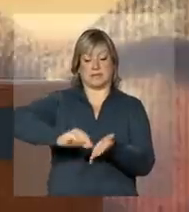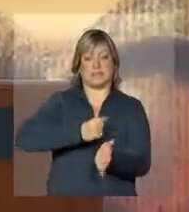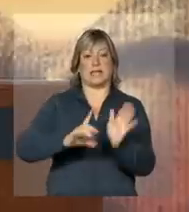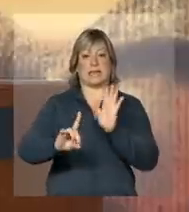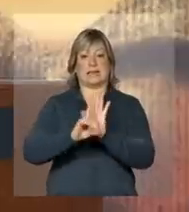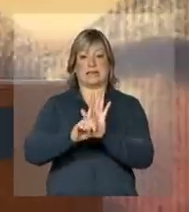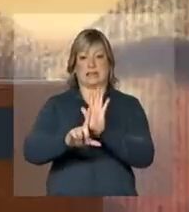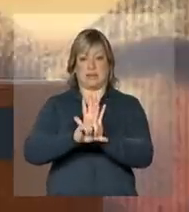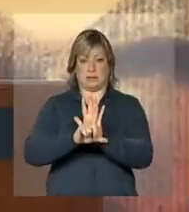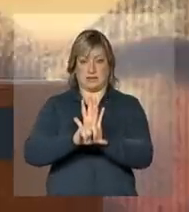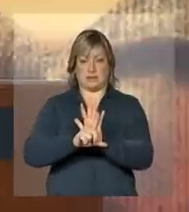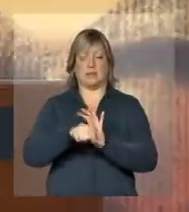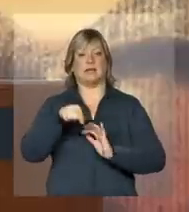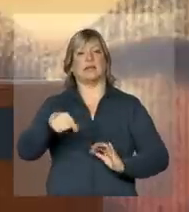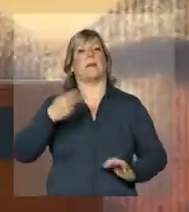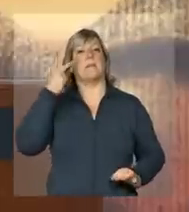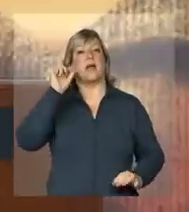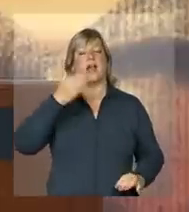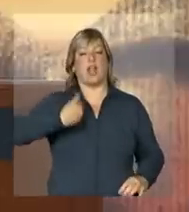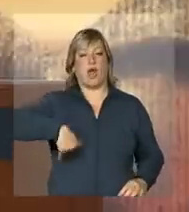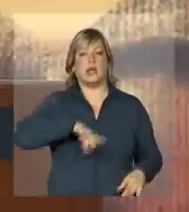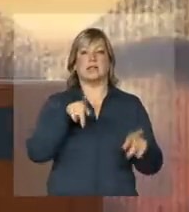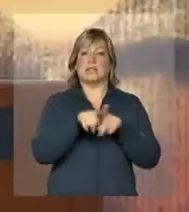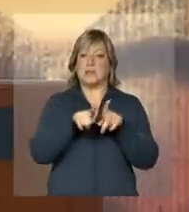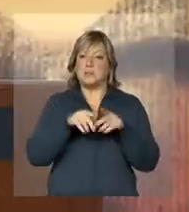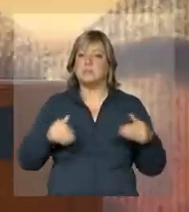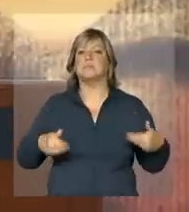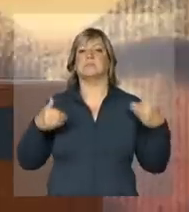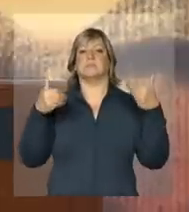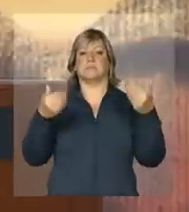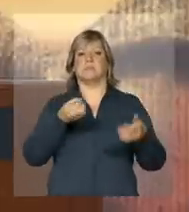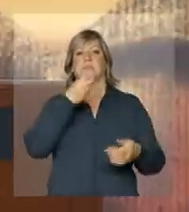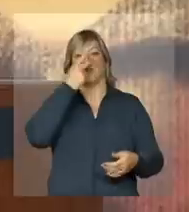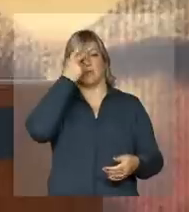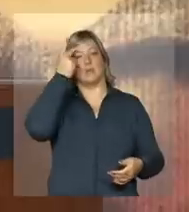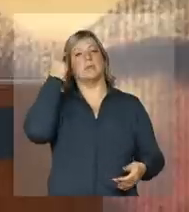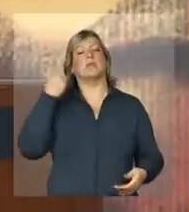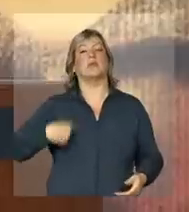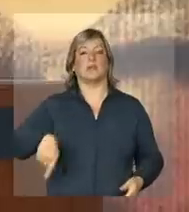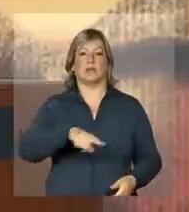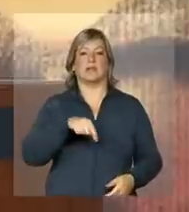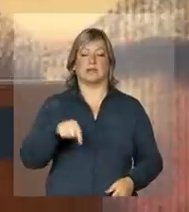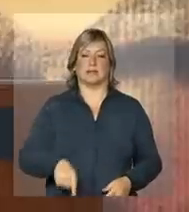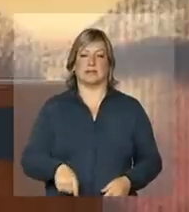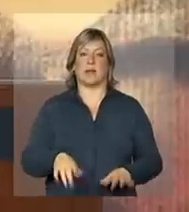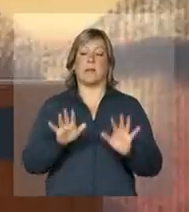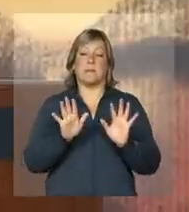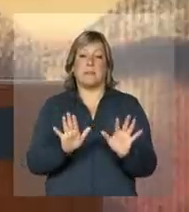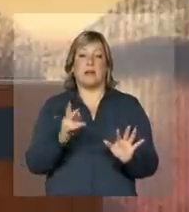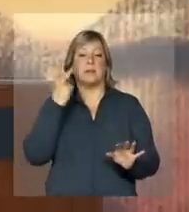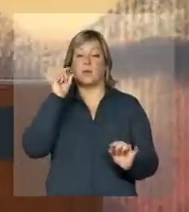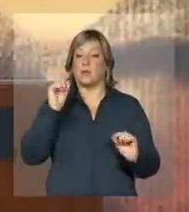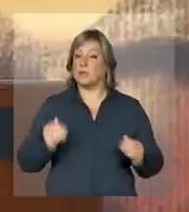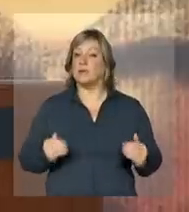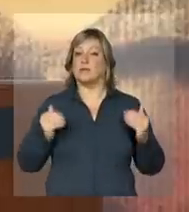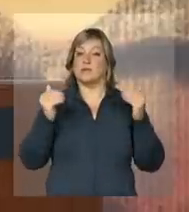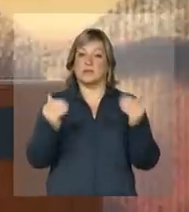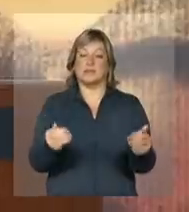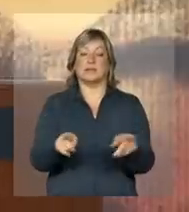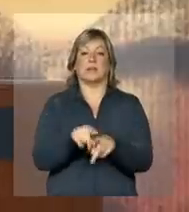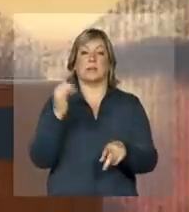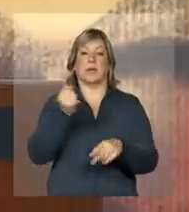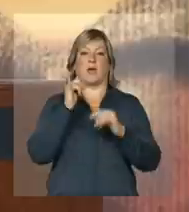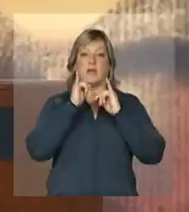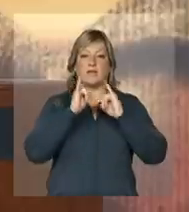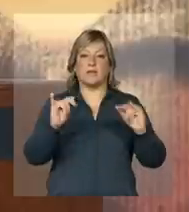decreto para nós também é um avanço mas por ser um avanço vale a pena dizer também